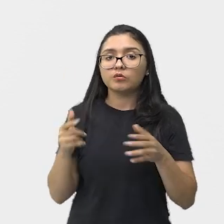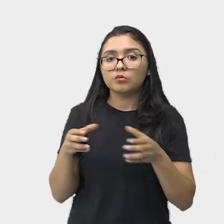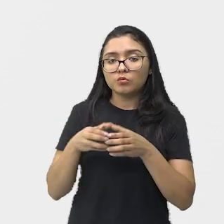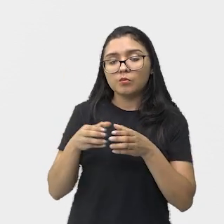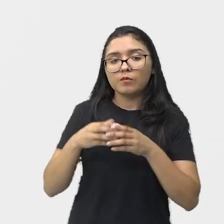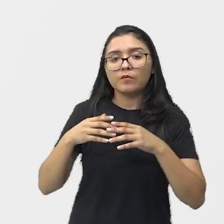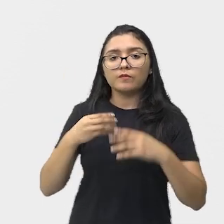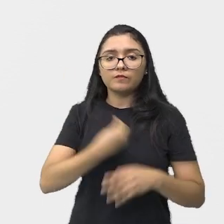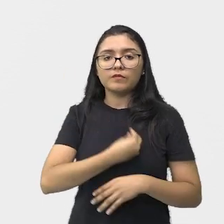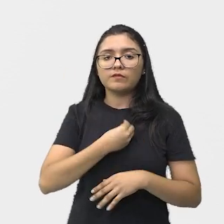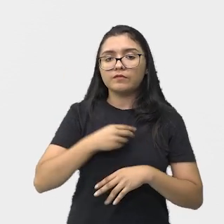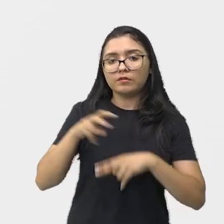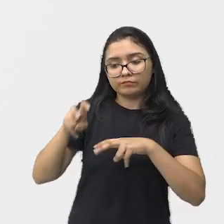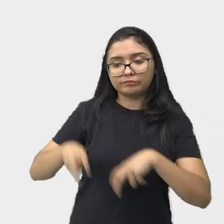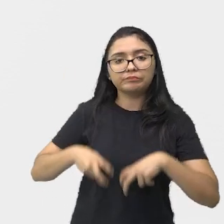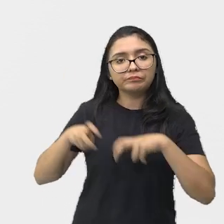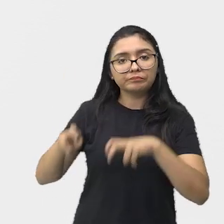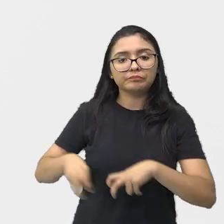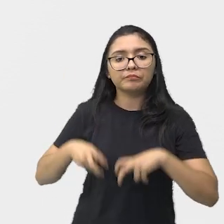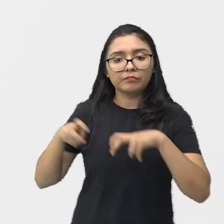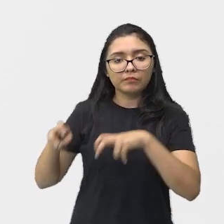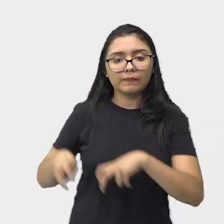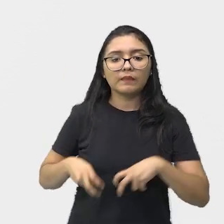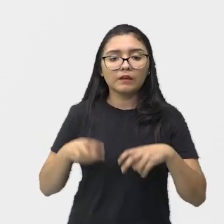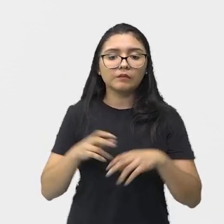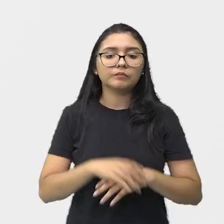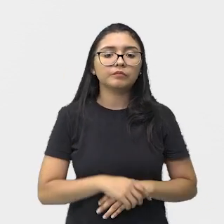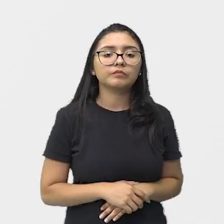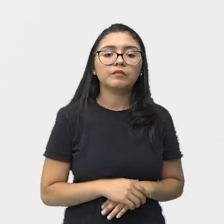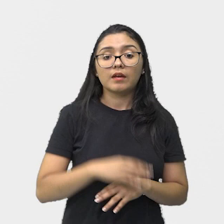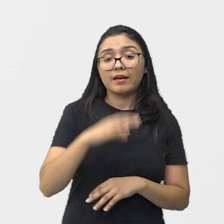que corresponde aproximadamente a